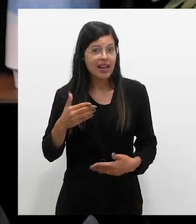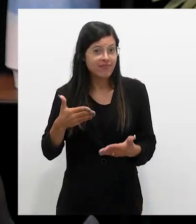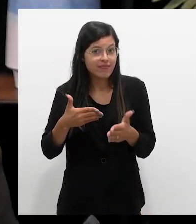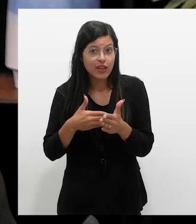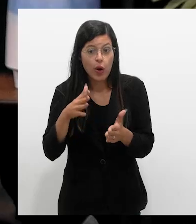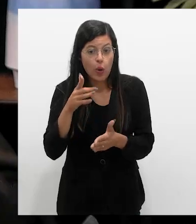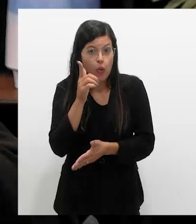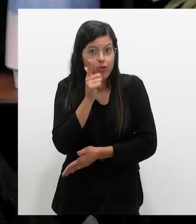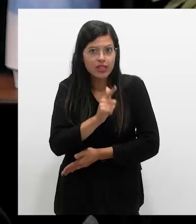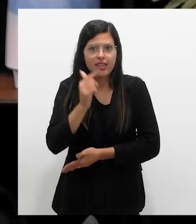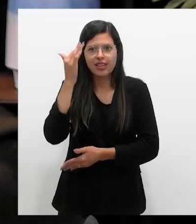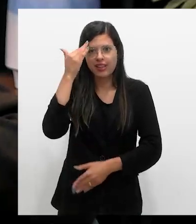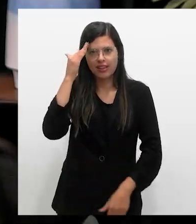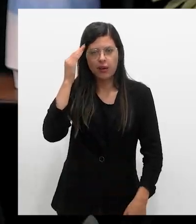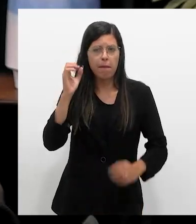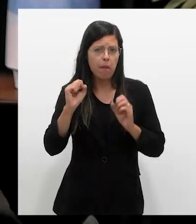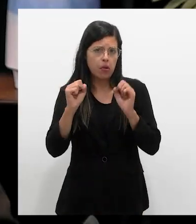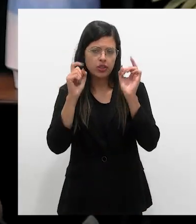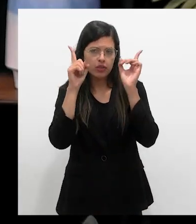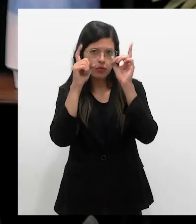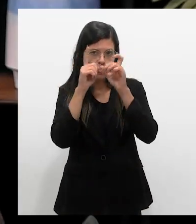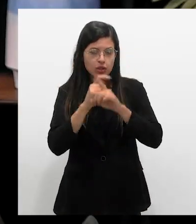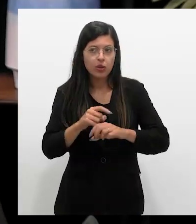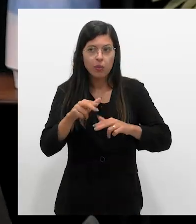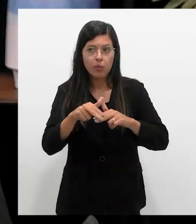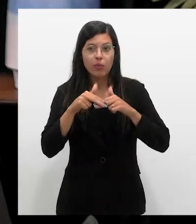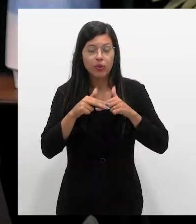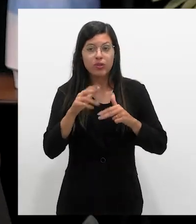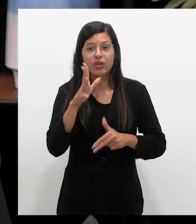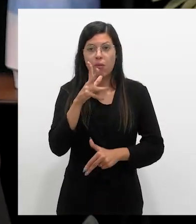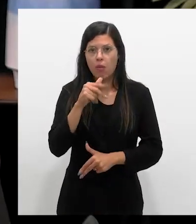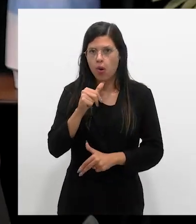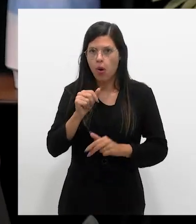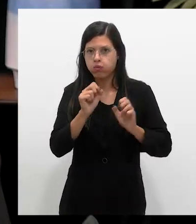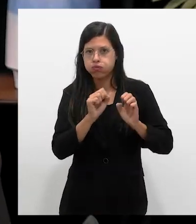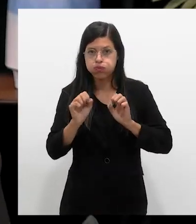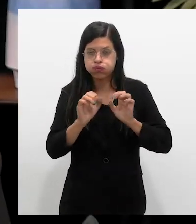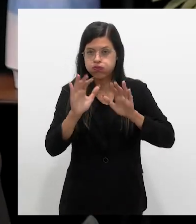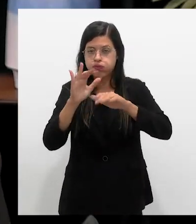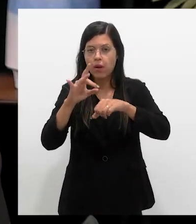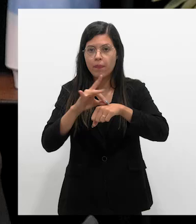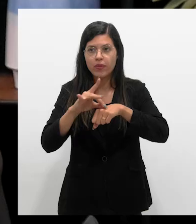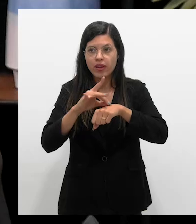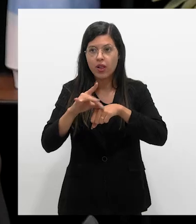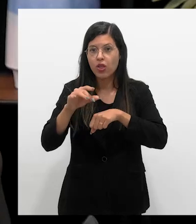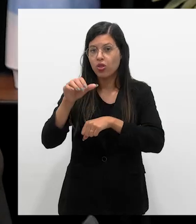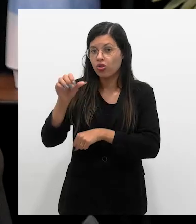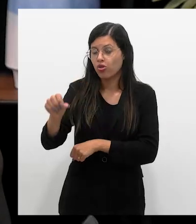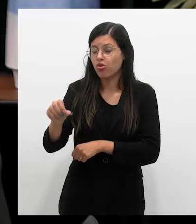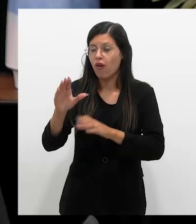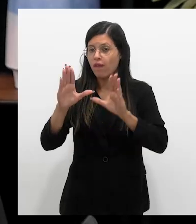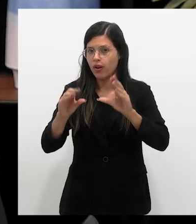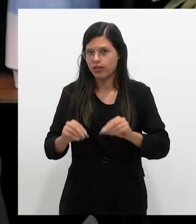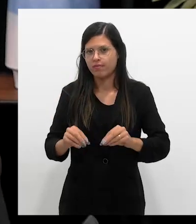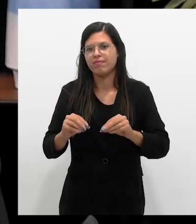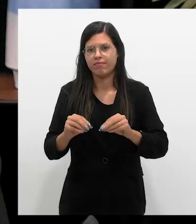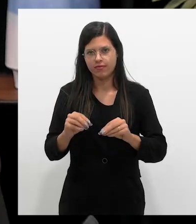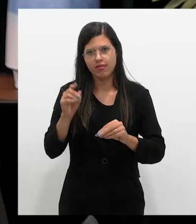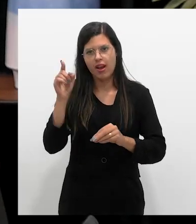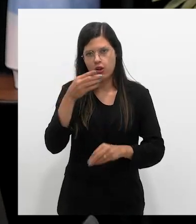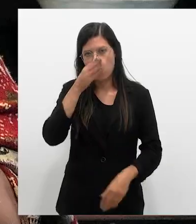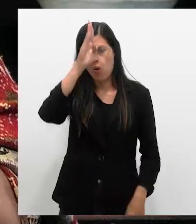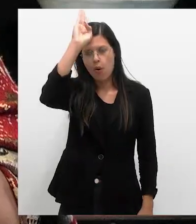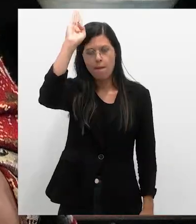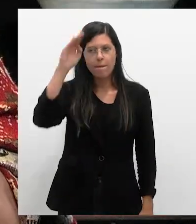primeira vez. Podem ter, até pegar o jeito, podem ter tido uma certa dificuldade. Por isso demorou tanto. A fumaça negra saiu quase 9 horas da noite,